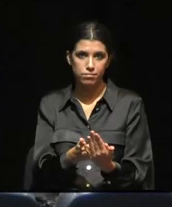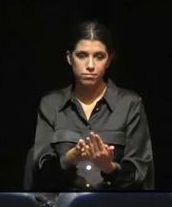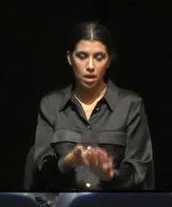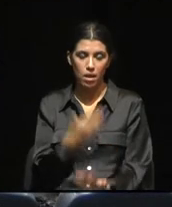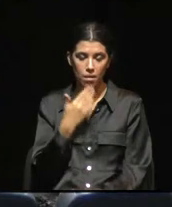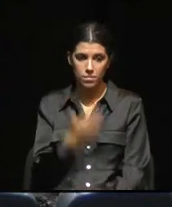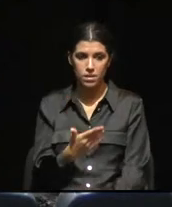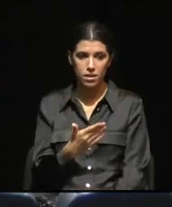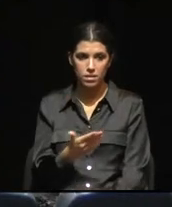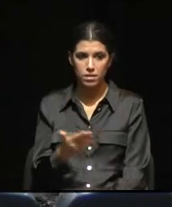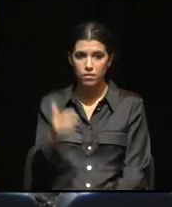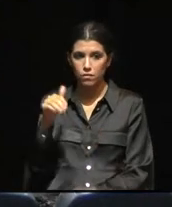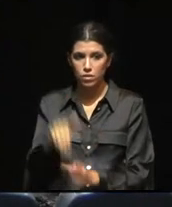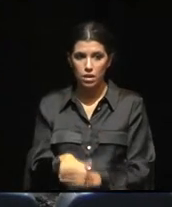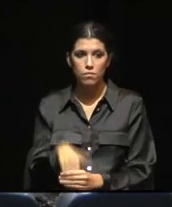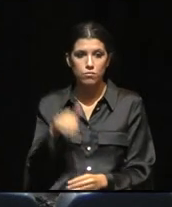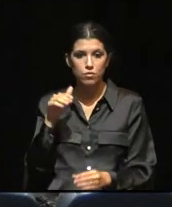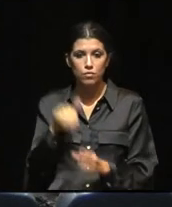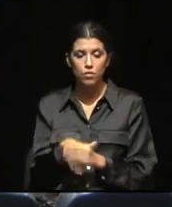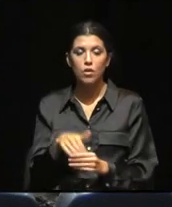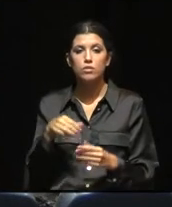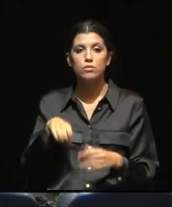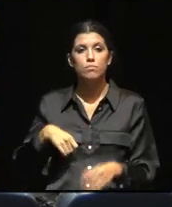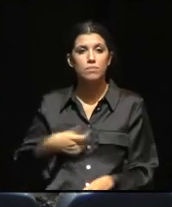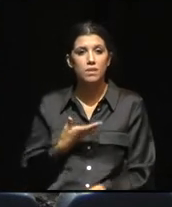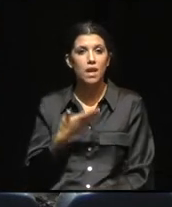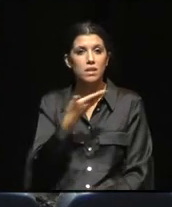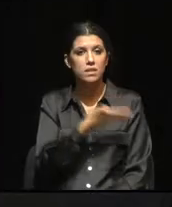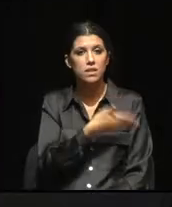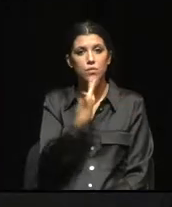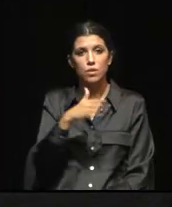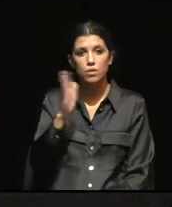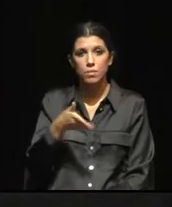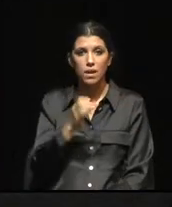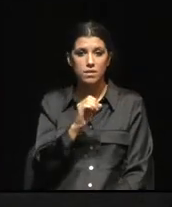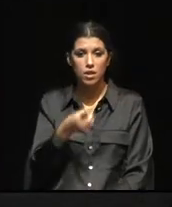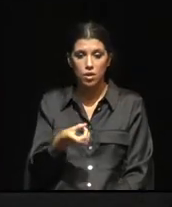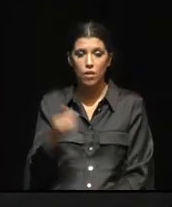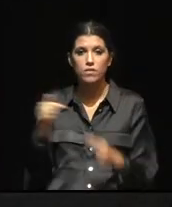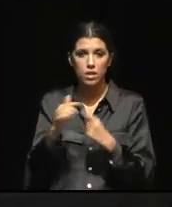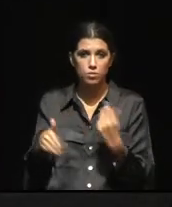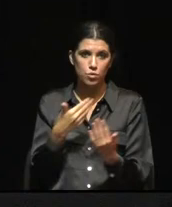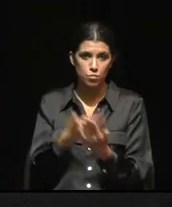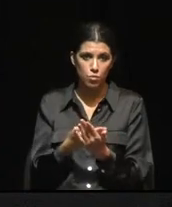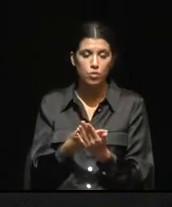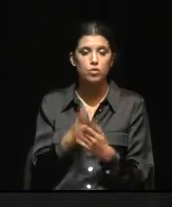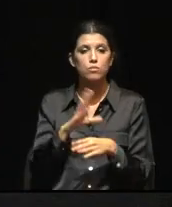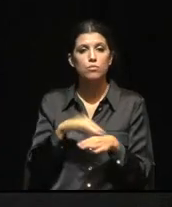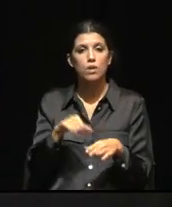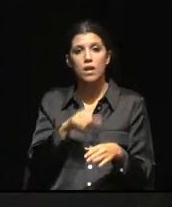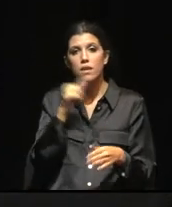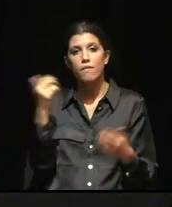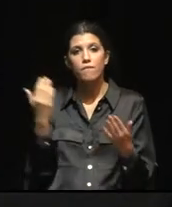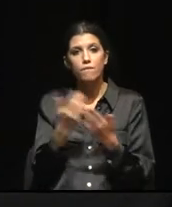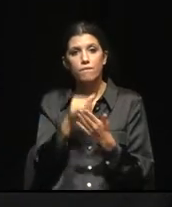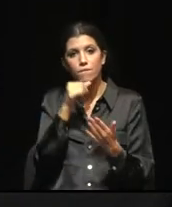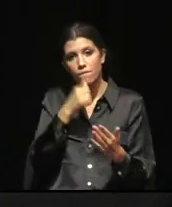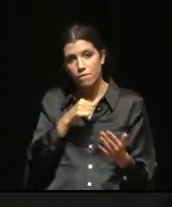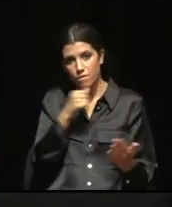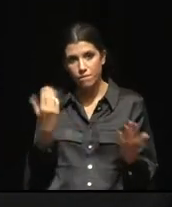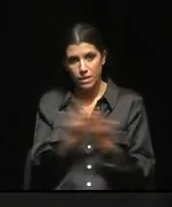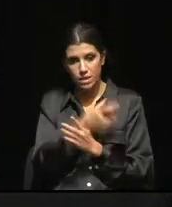muito obrigada votamos o voto pesar 11109 do cdspp voto pesar pelos pelas vítimas do cismo em